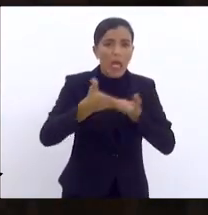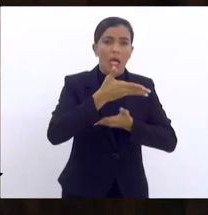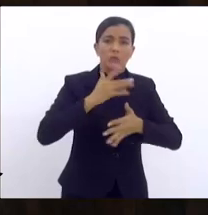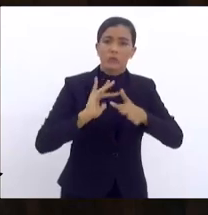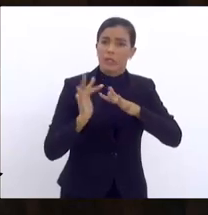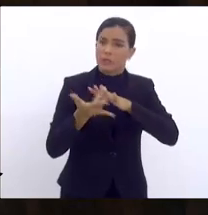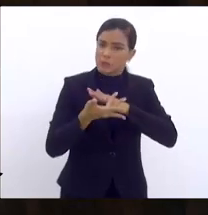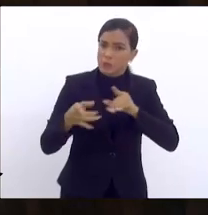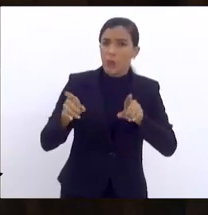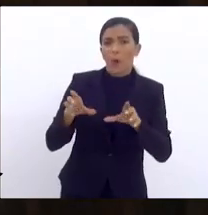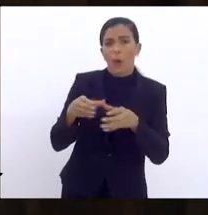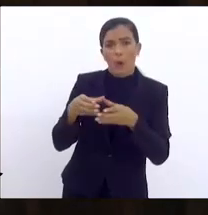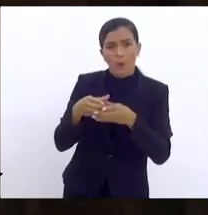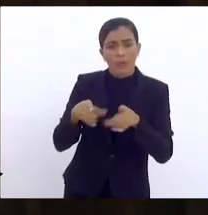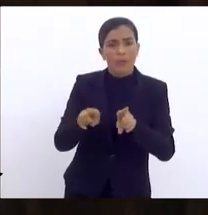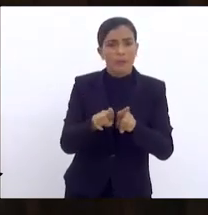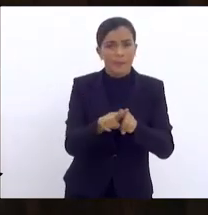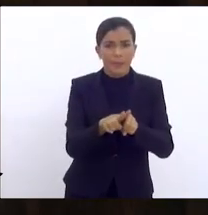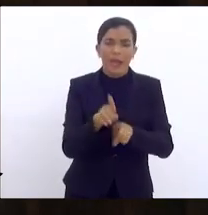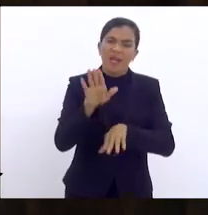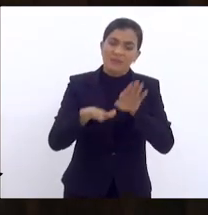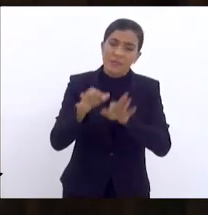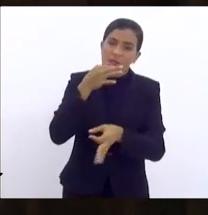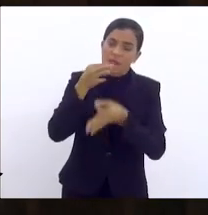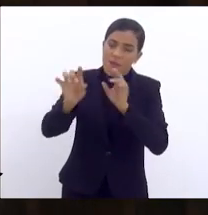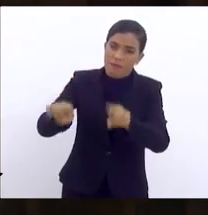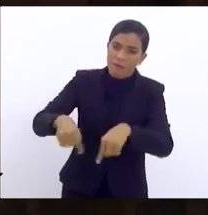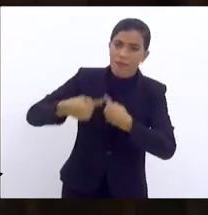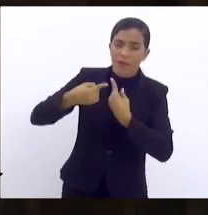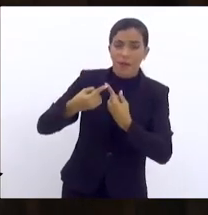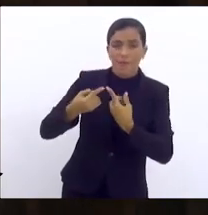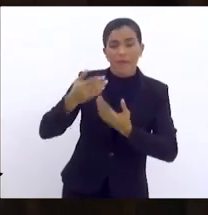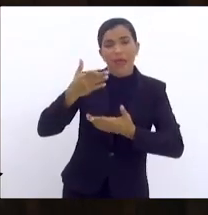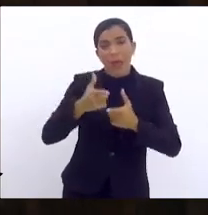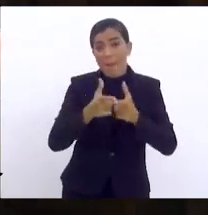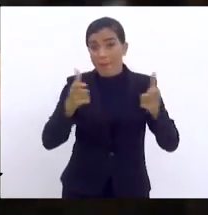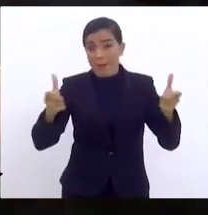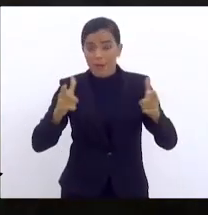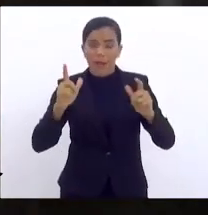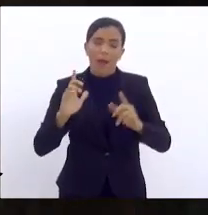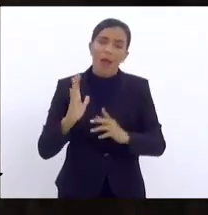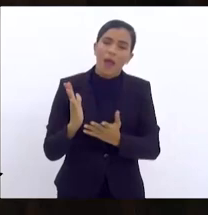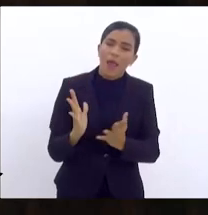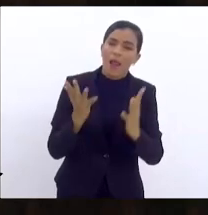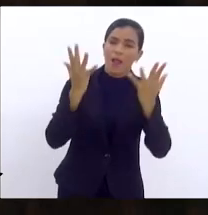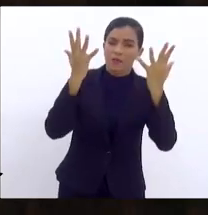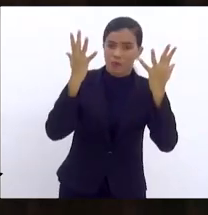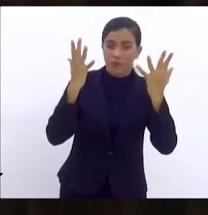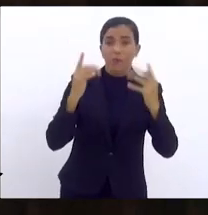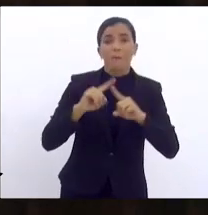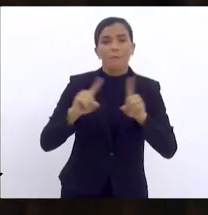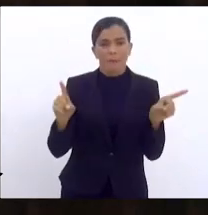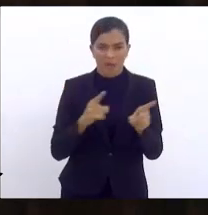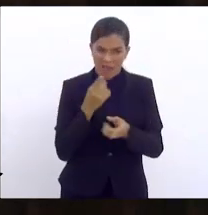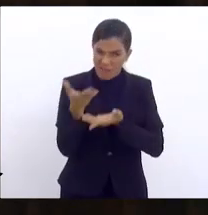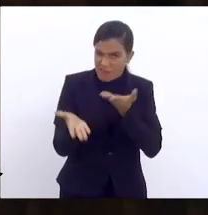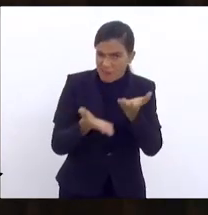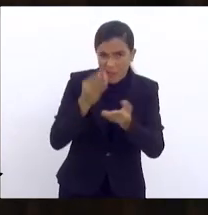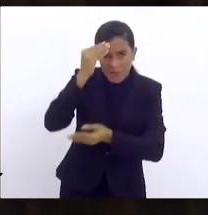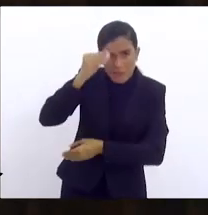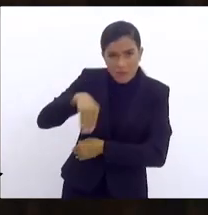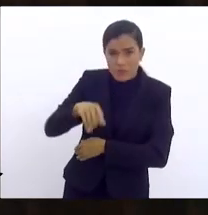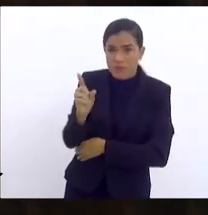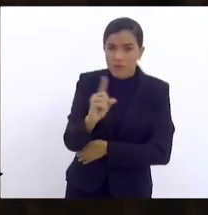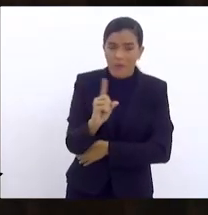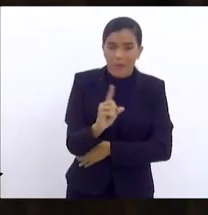com a comunidade às vezes recebo crítica às vezes maioria das vezes elogios mas nós não deixamos de atender a sociedade não